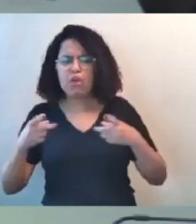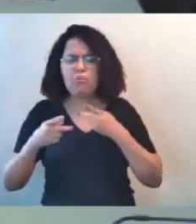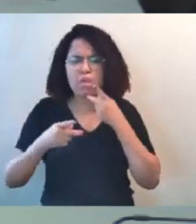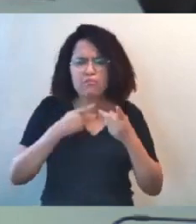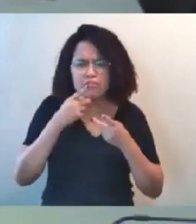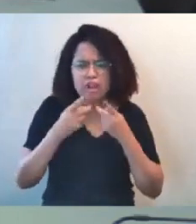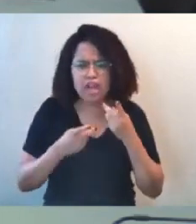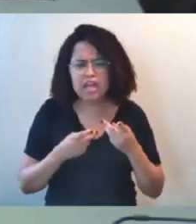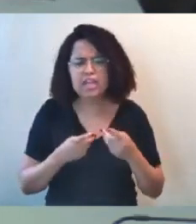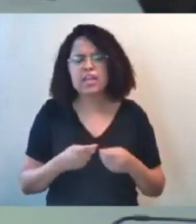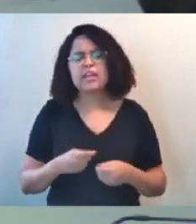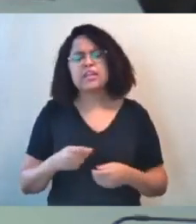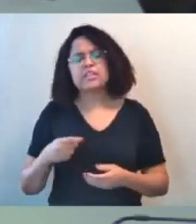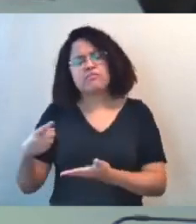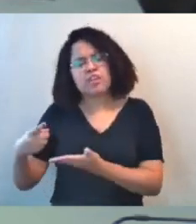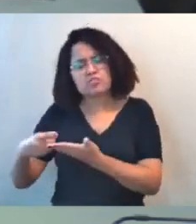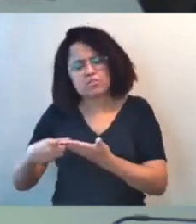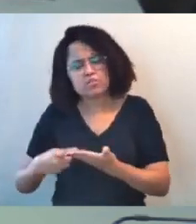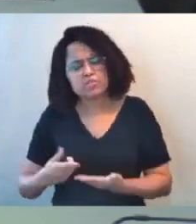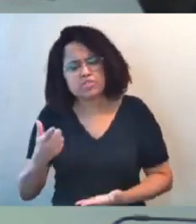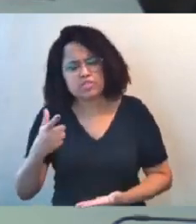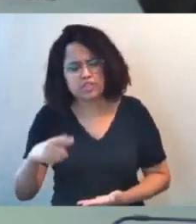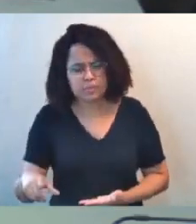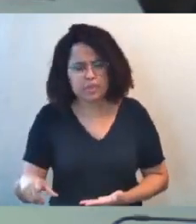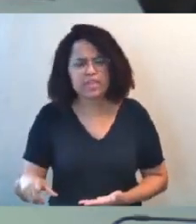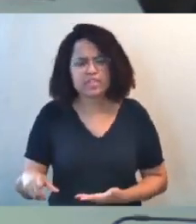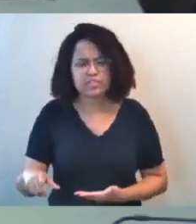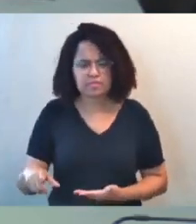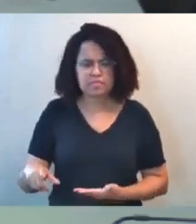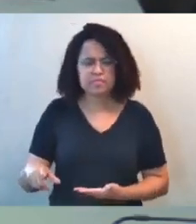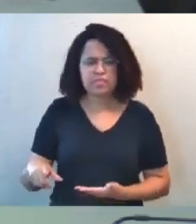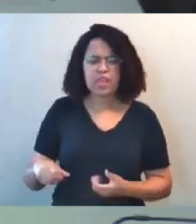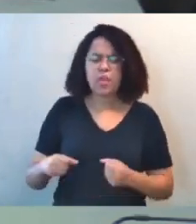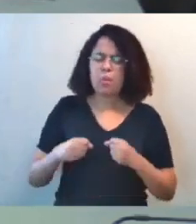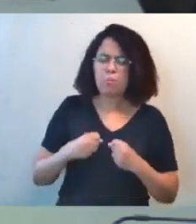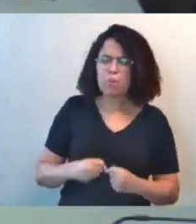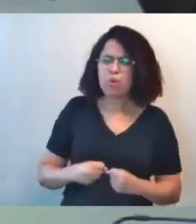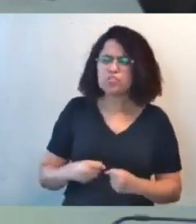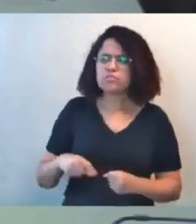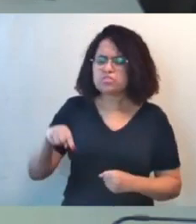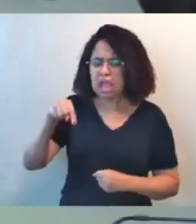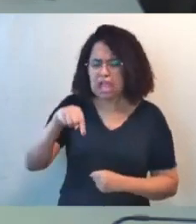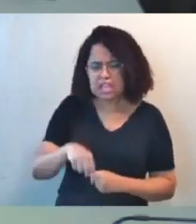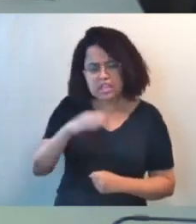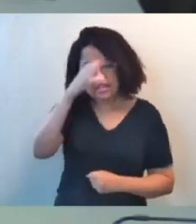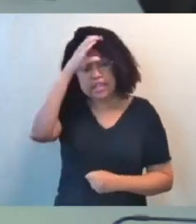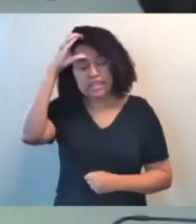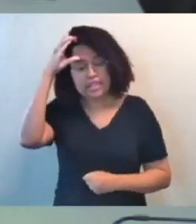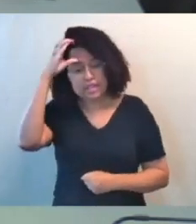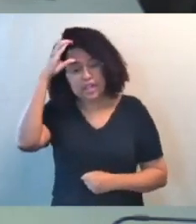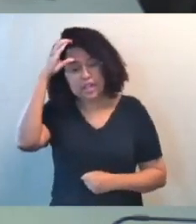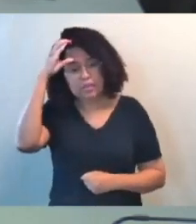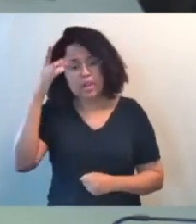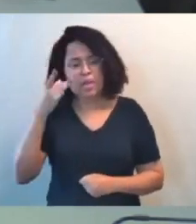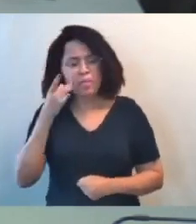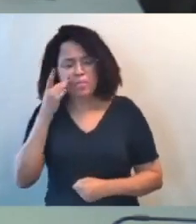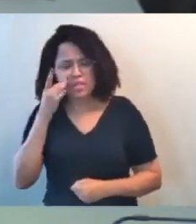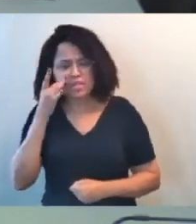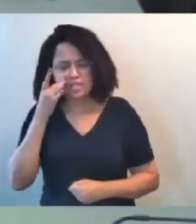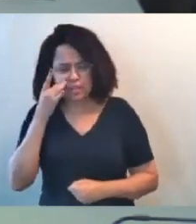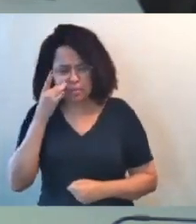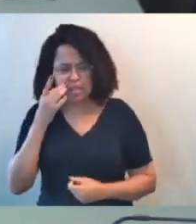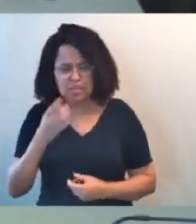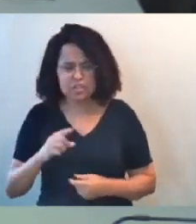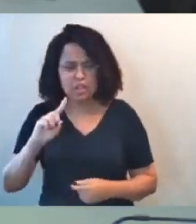aqui novamente para que os depoentes possam estar aqui presencialmente na nossa próxima reunião.